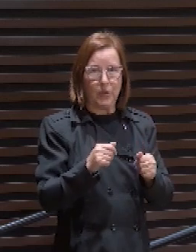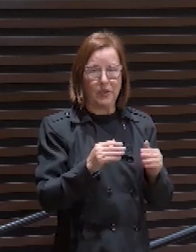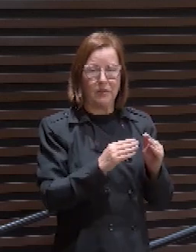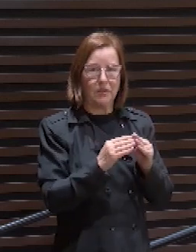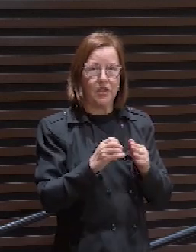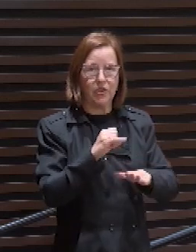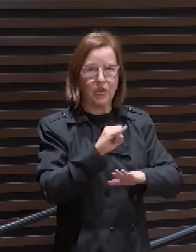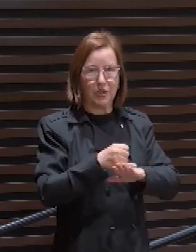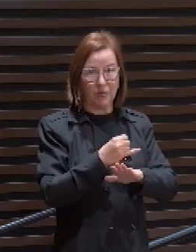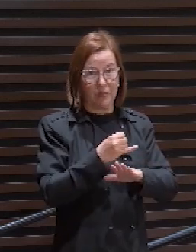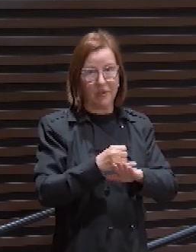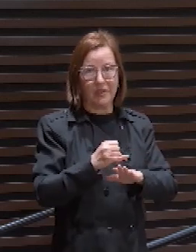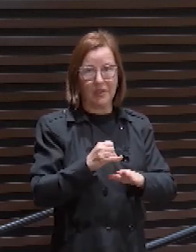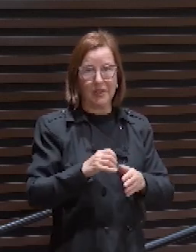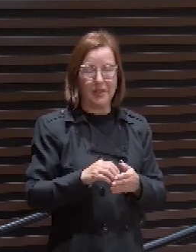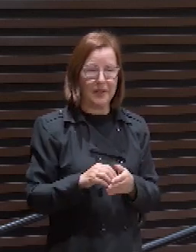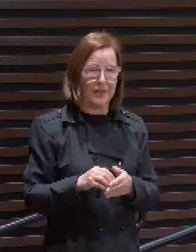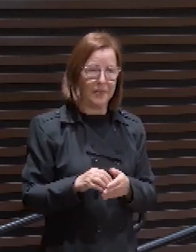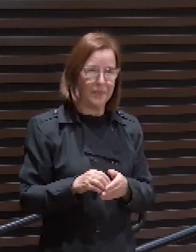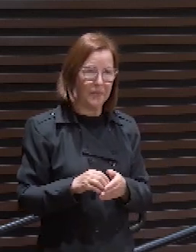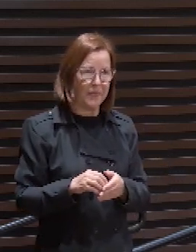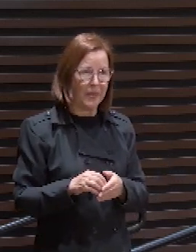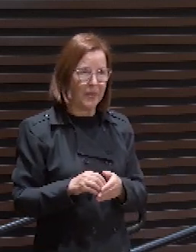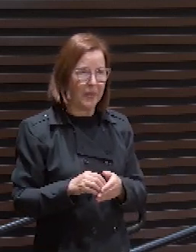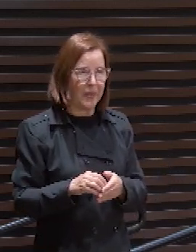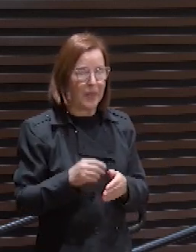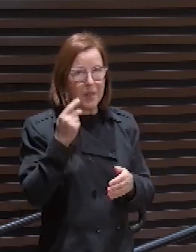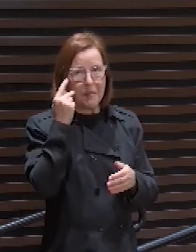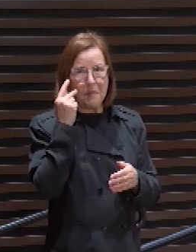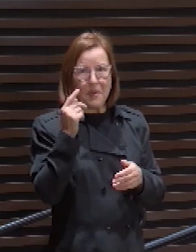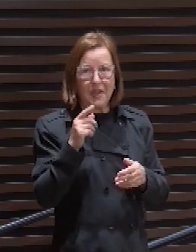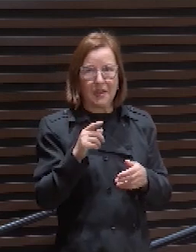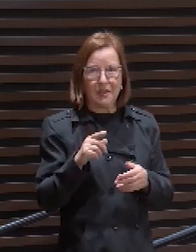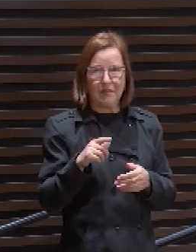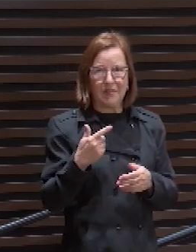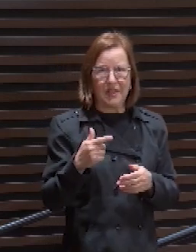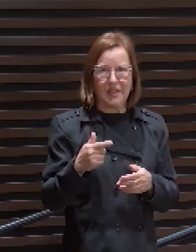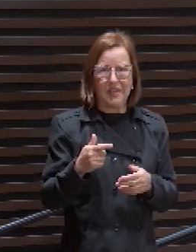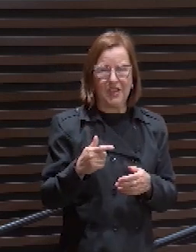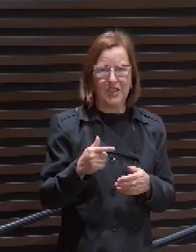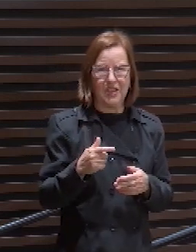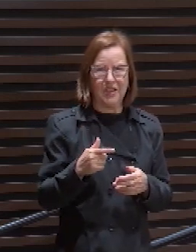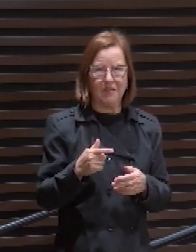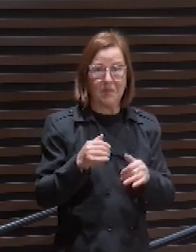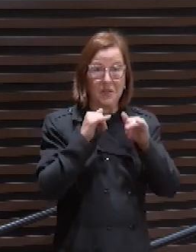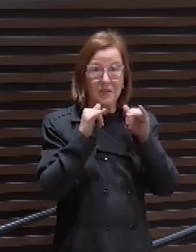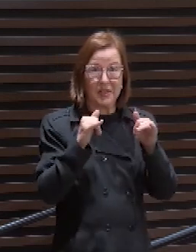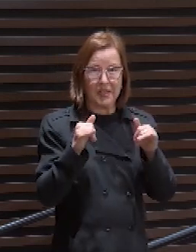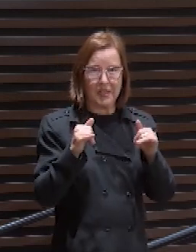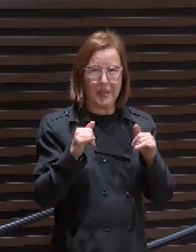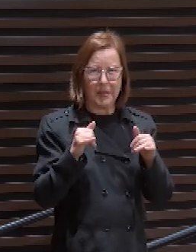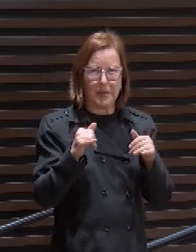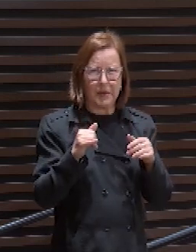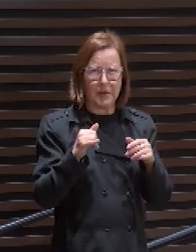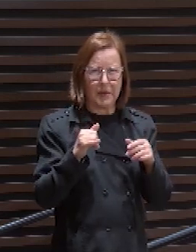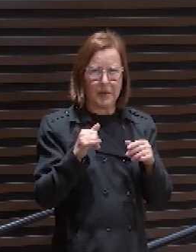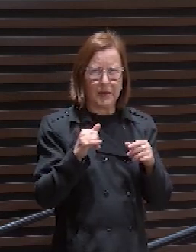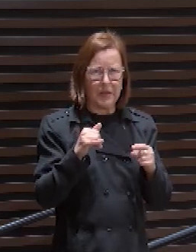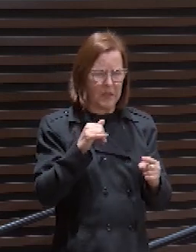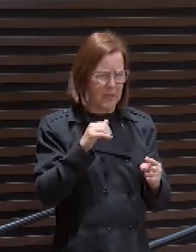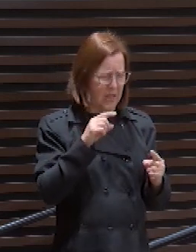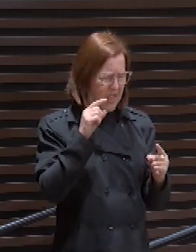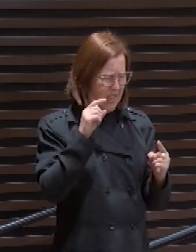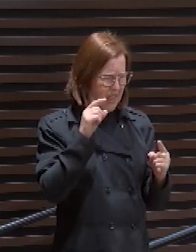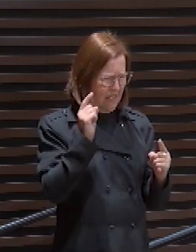podemos negar. Mas, para que não haja maior divulgação entre o povo, ameacemo-los para não mais falarem neste